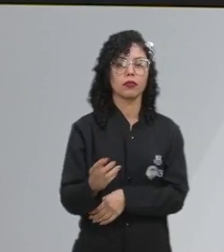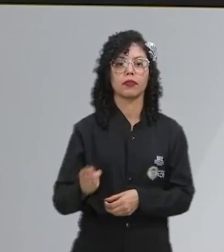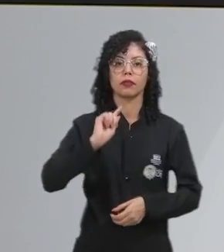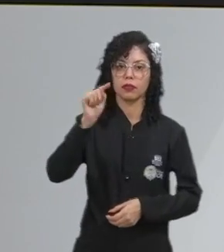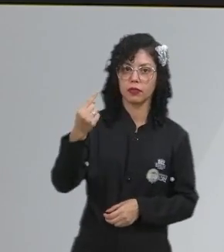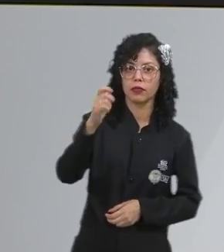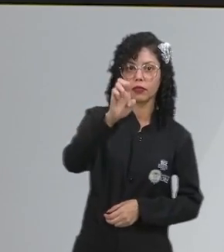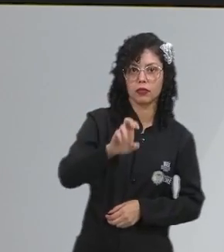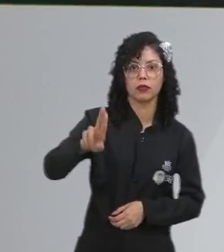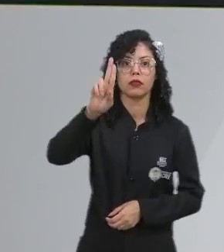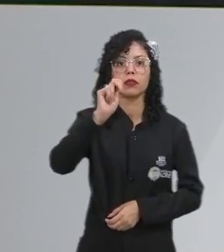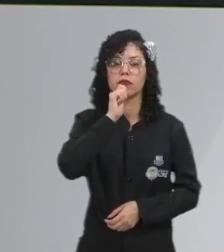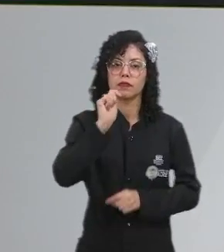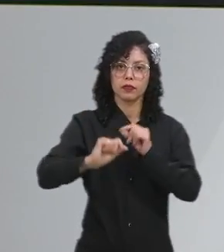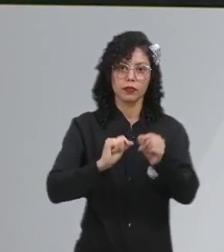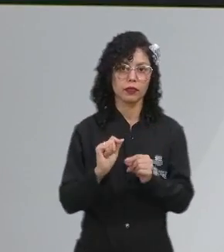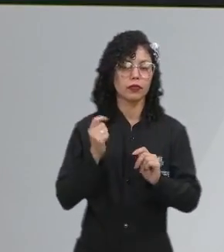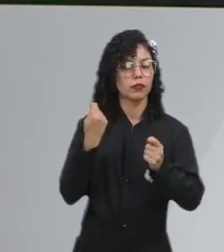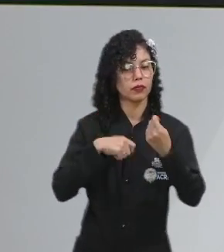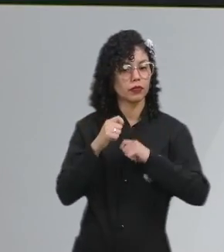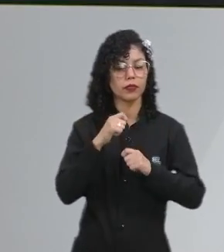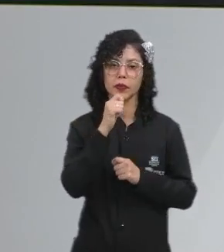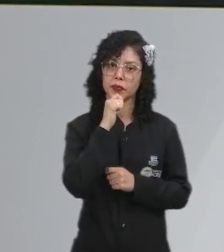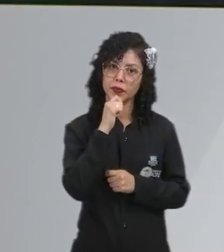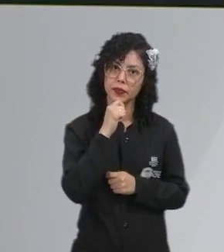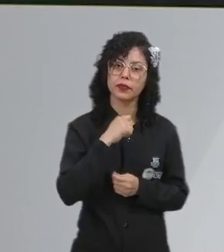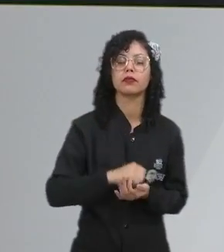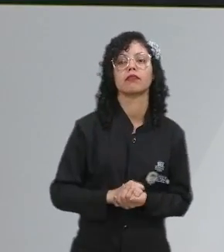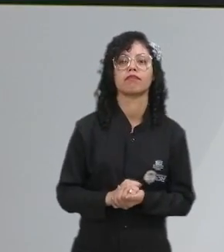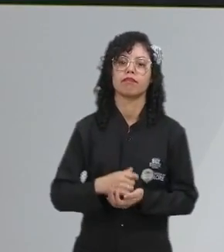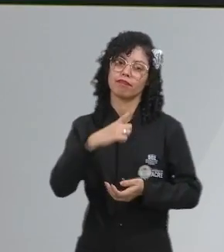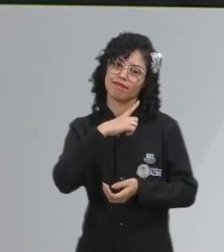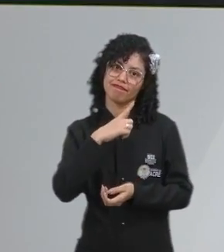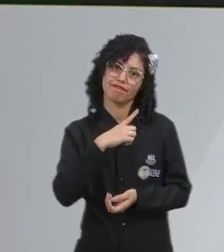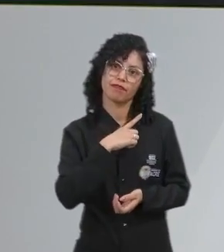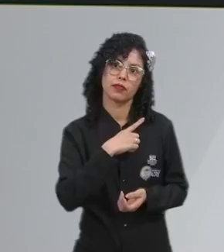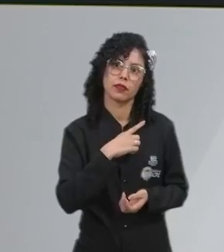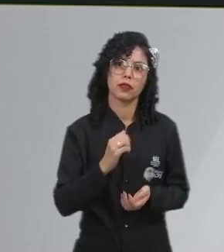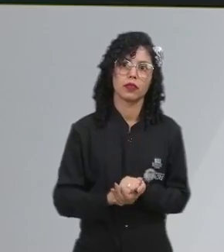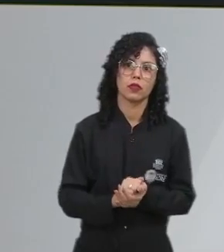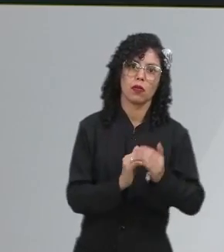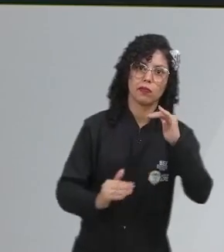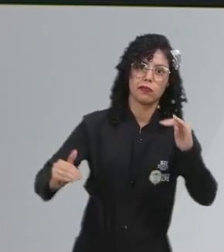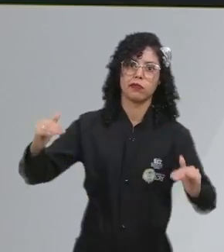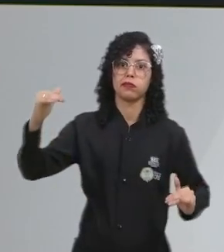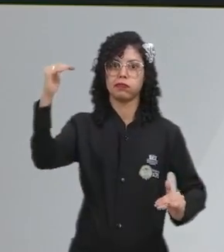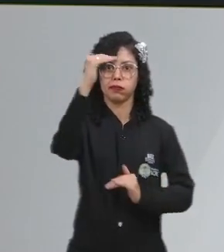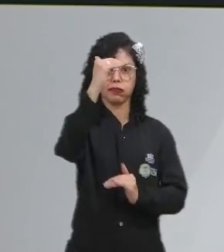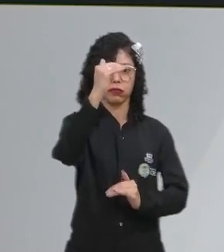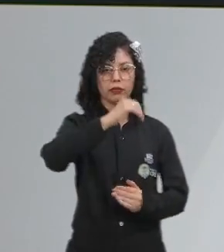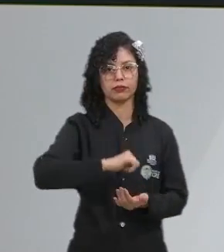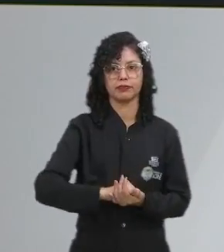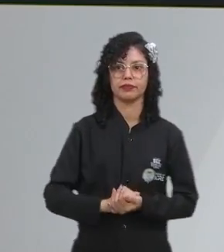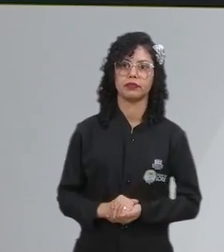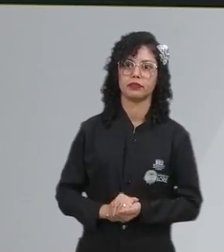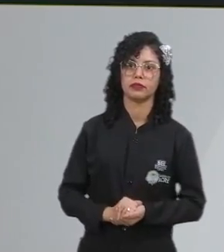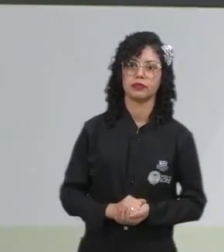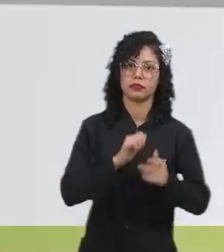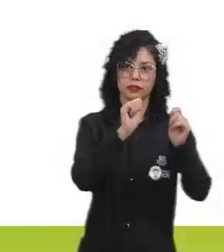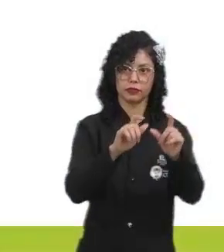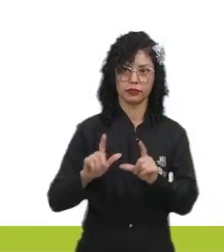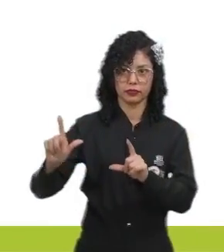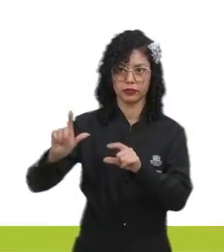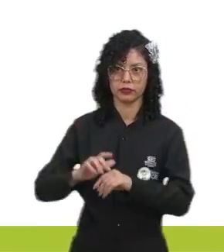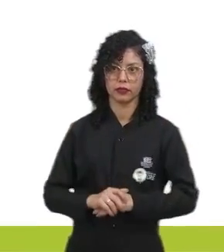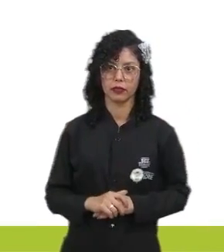Primeira Guerra Mundial, que a economia americana deslanchou como a maior potência do mundo à época. Acompanhe aqui no